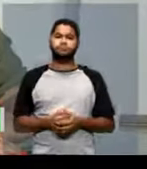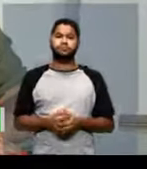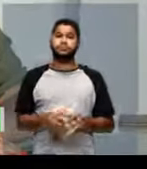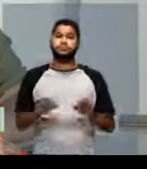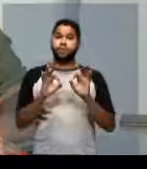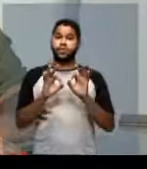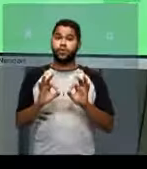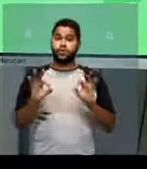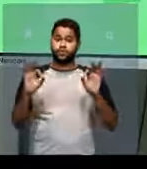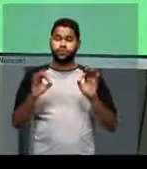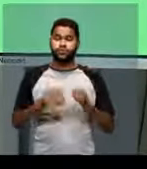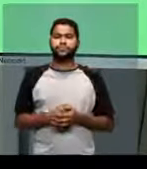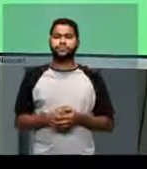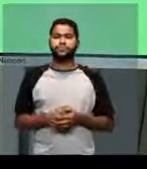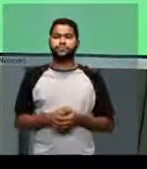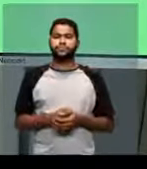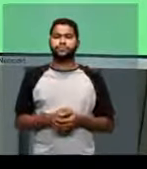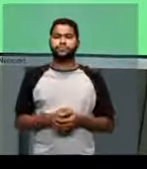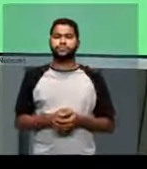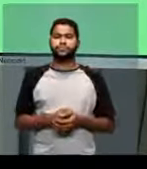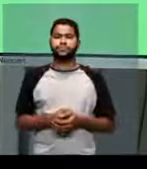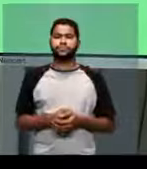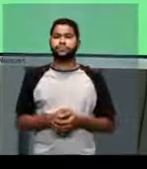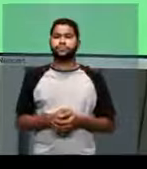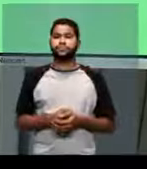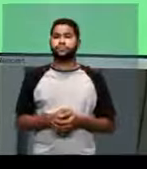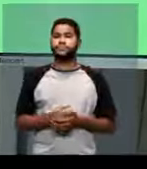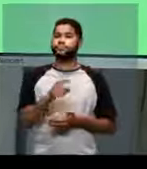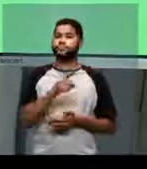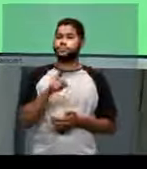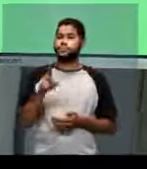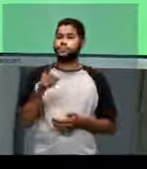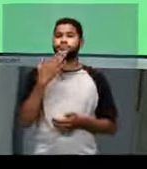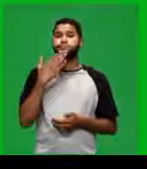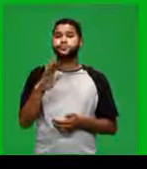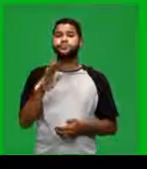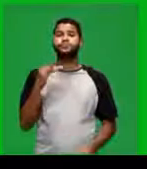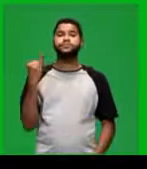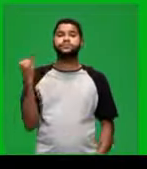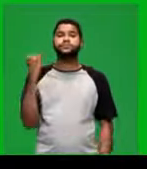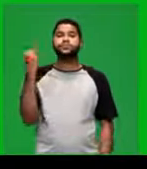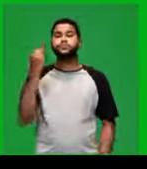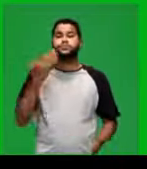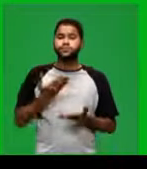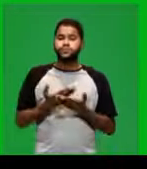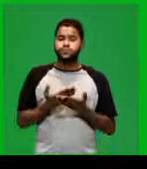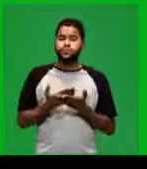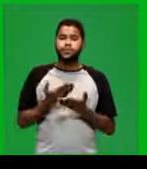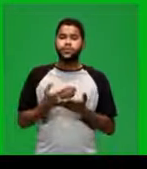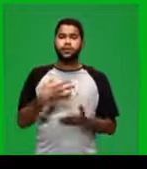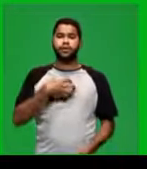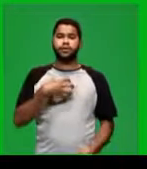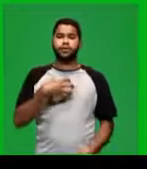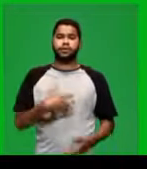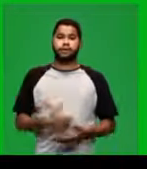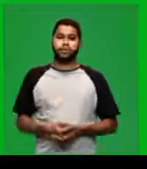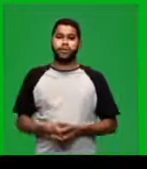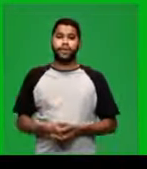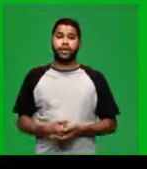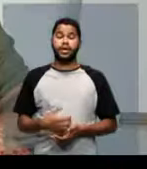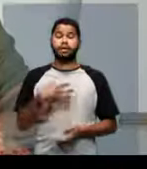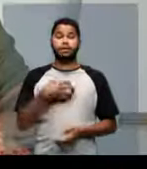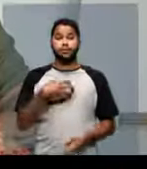Ótimo, professora. Então vamos em frente. Ainda para você, qual a importância de estudar ciências? As ciências